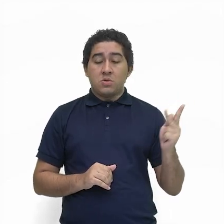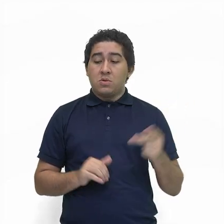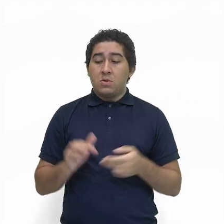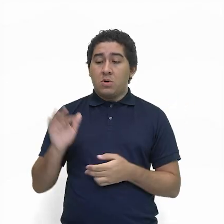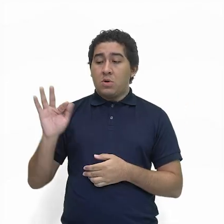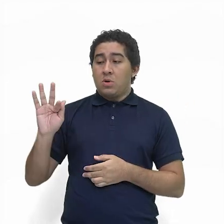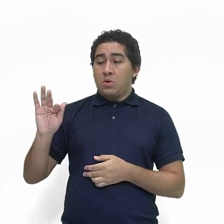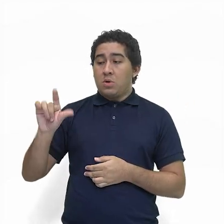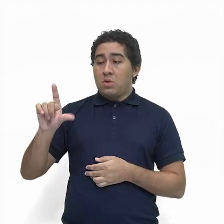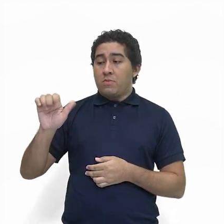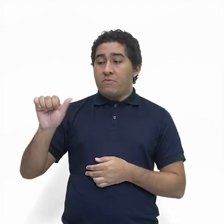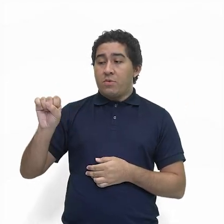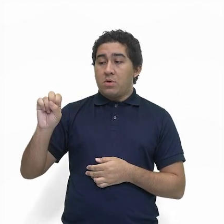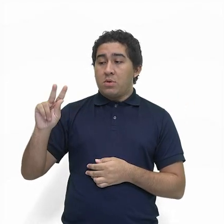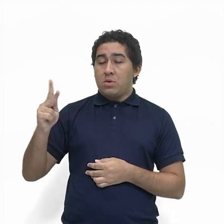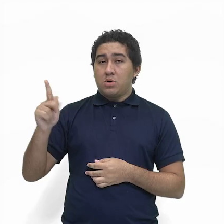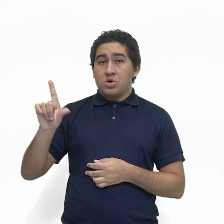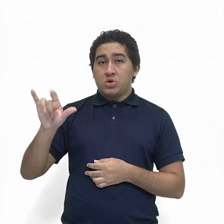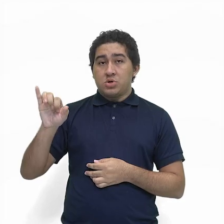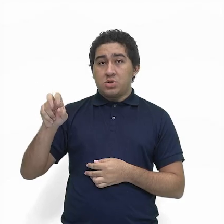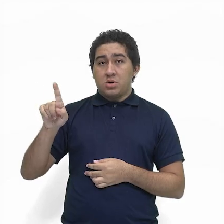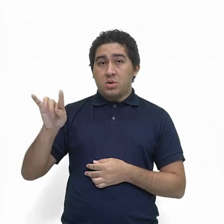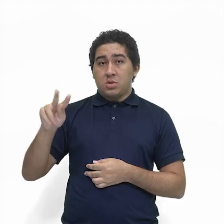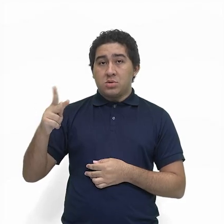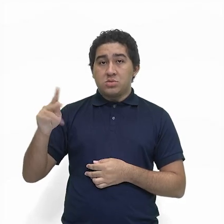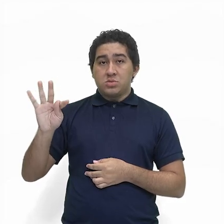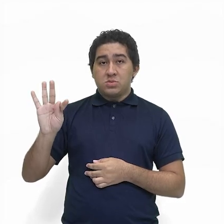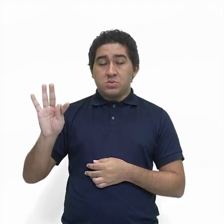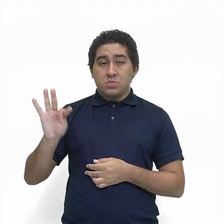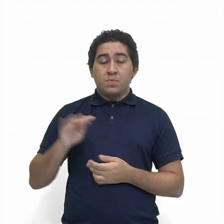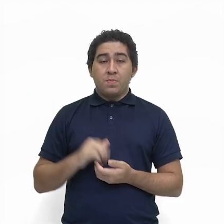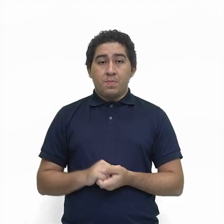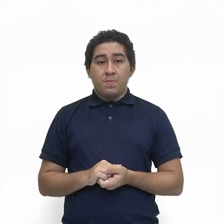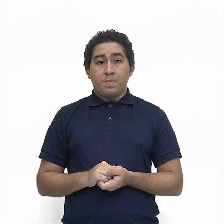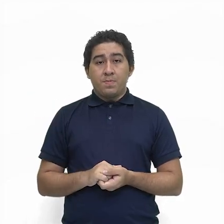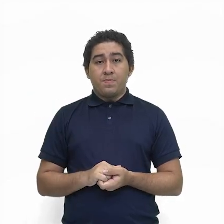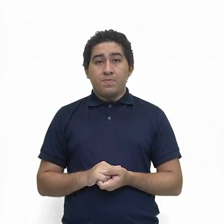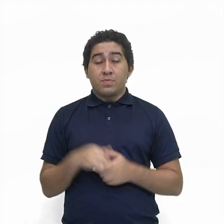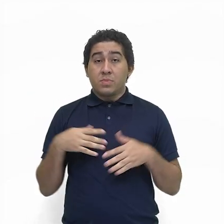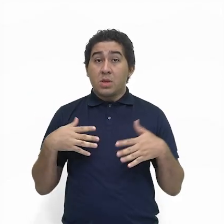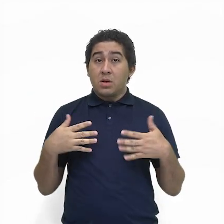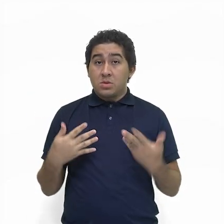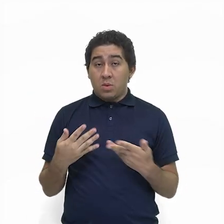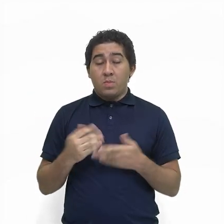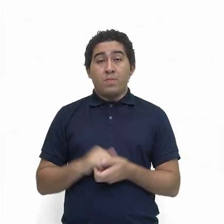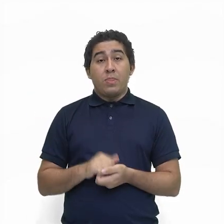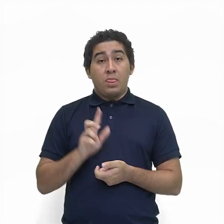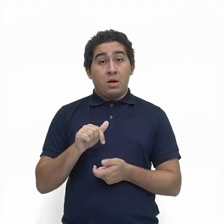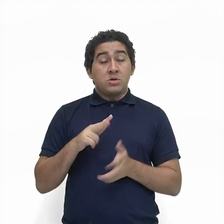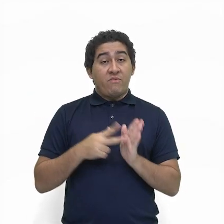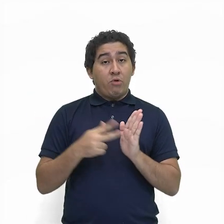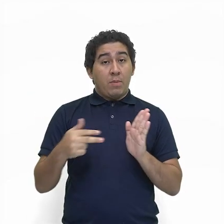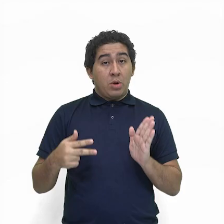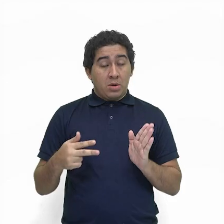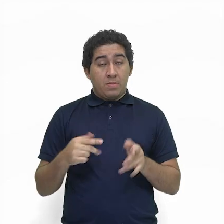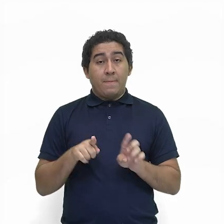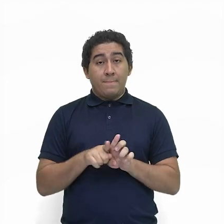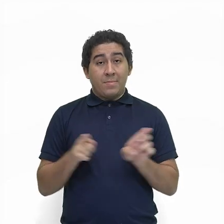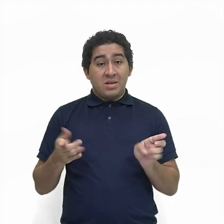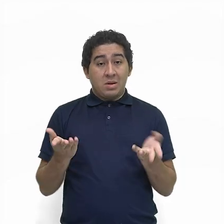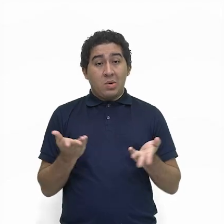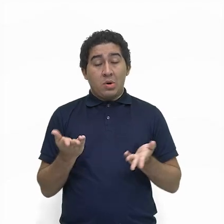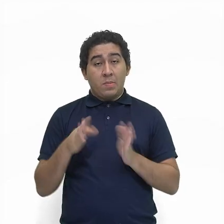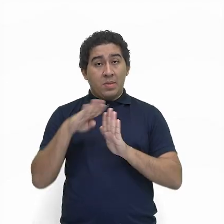torch, American English, flashlight, ok? Então, são esses vocabulários, mas eu vou trazer agora